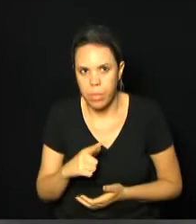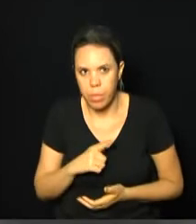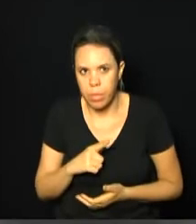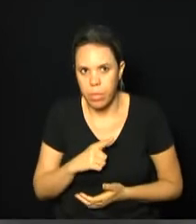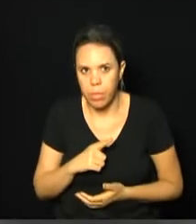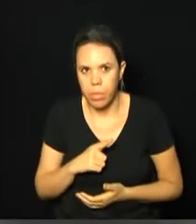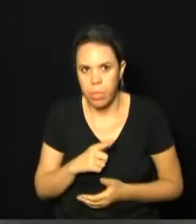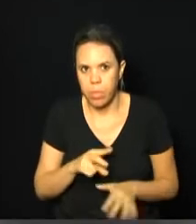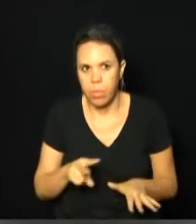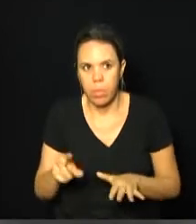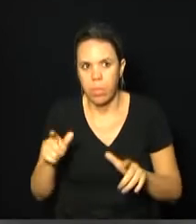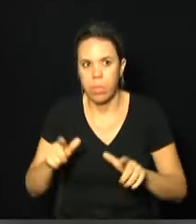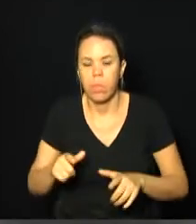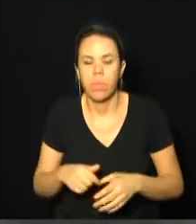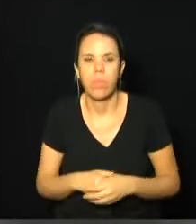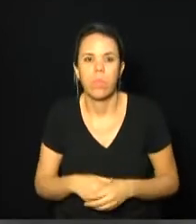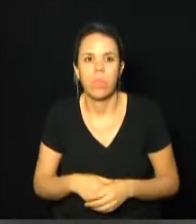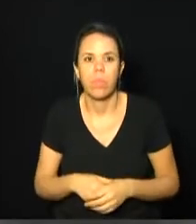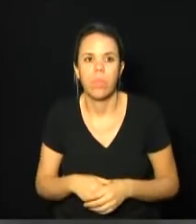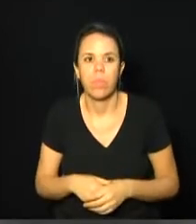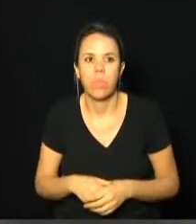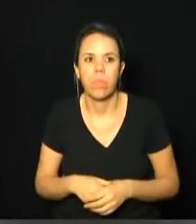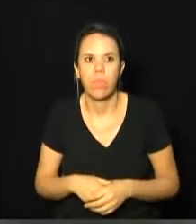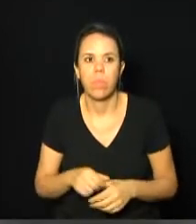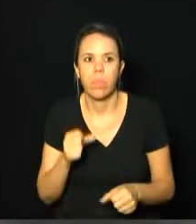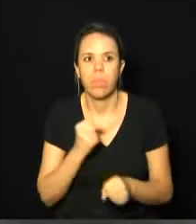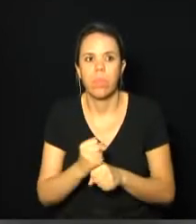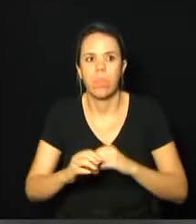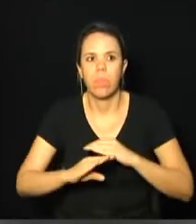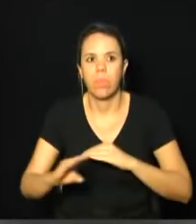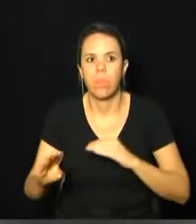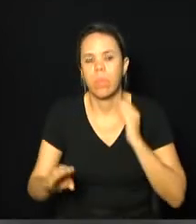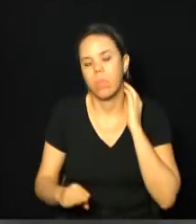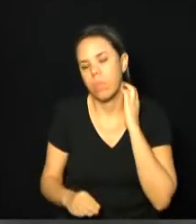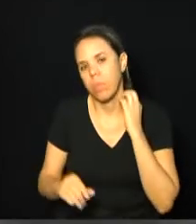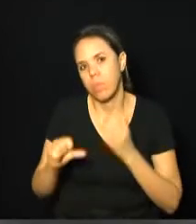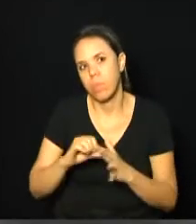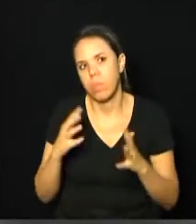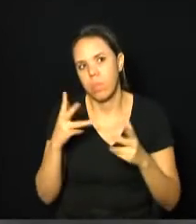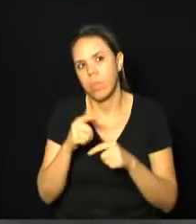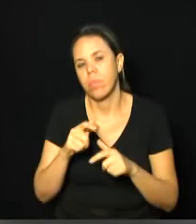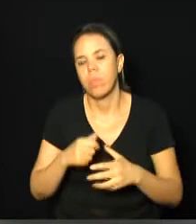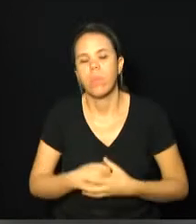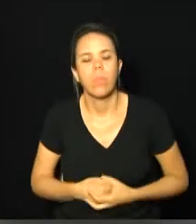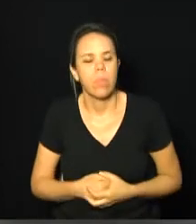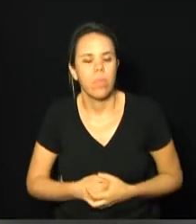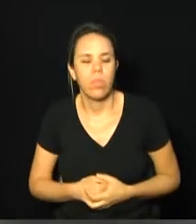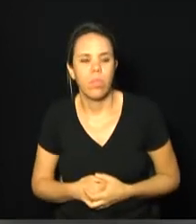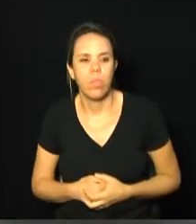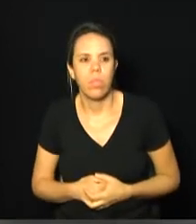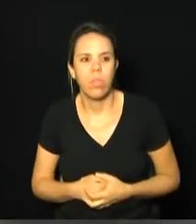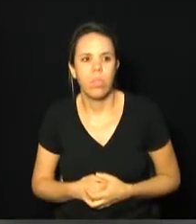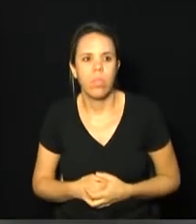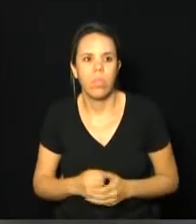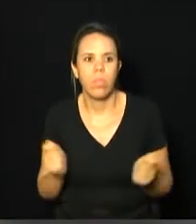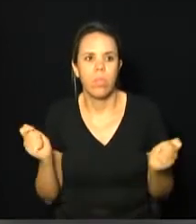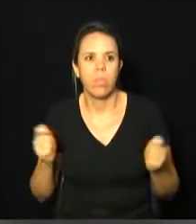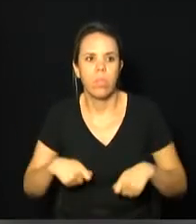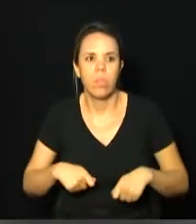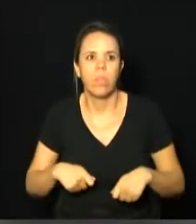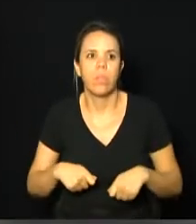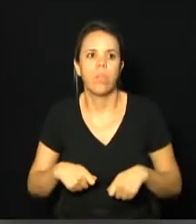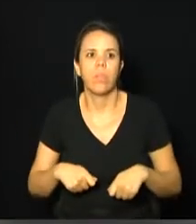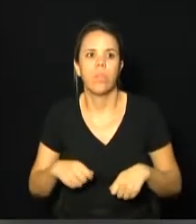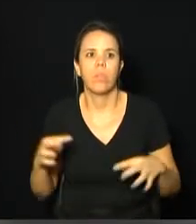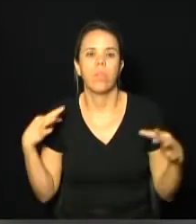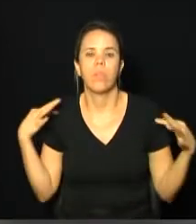por ser uma área provida de pavimento, mas a região bonita, que tem um grande potencial também para o